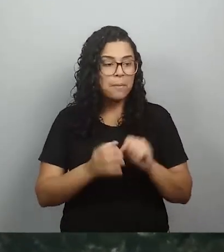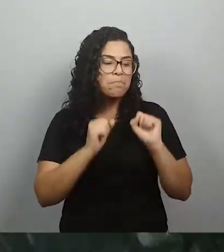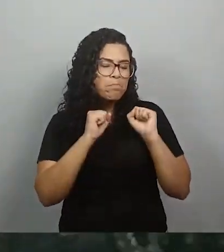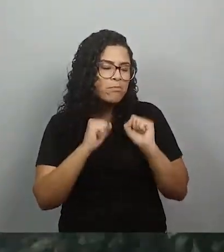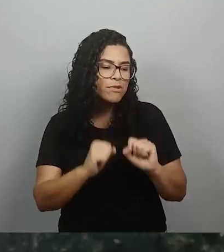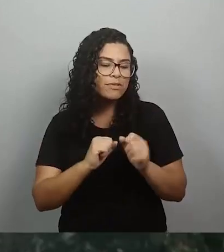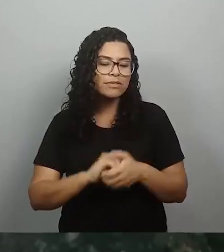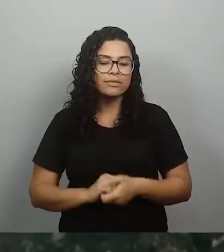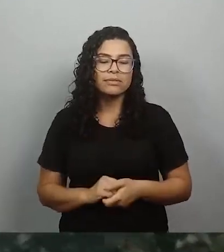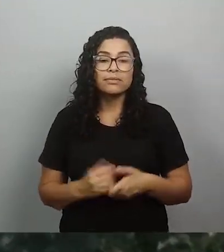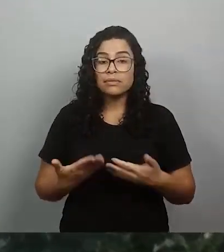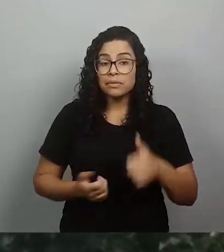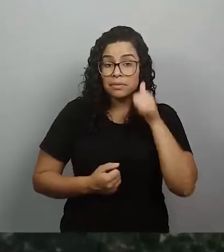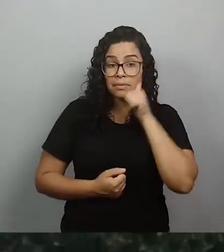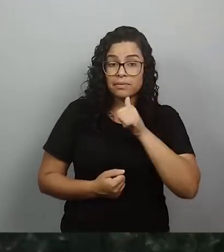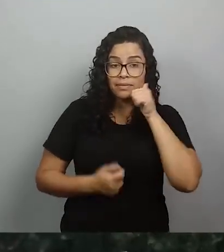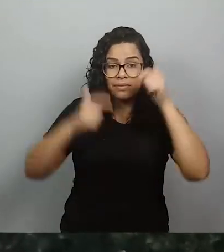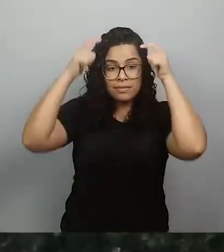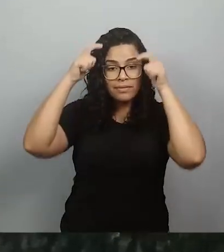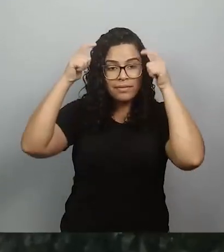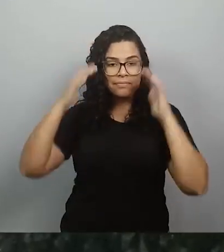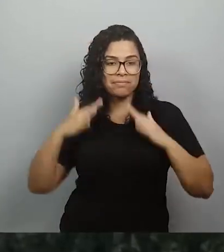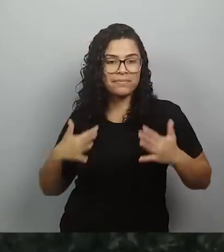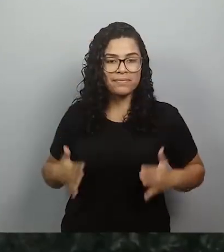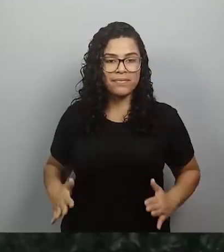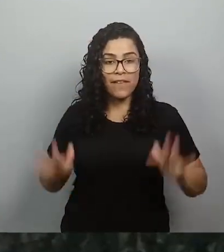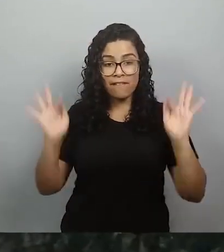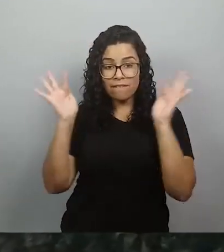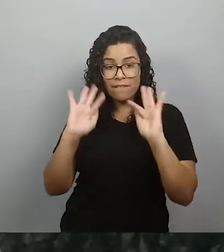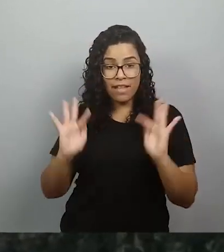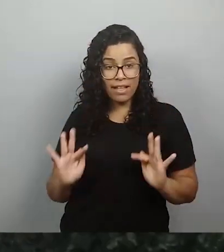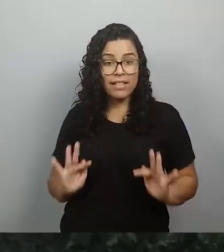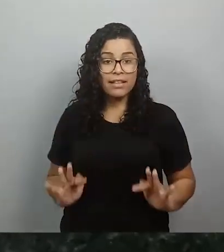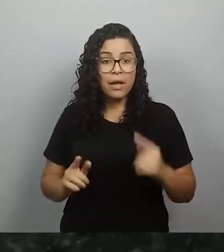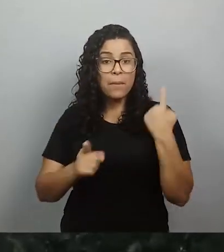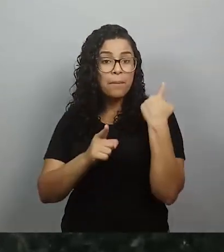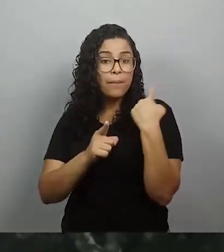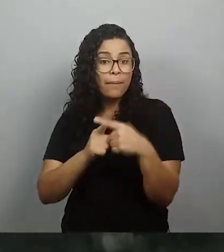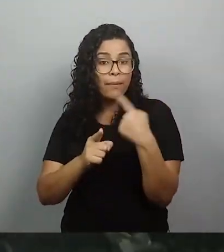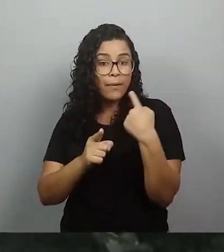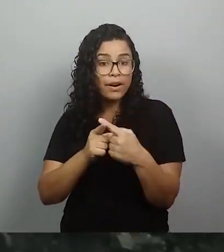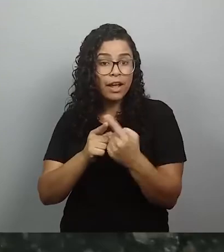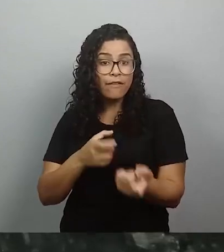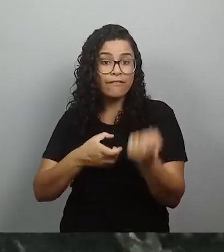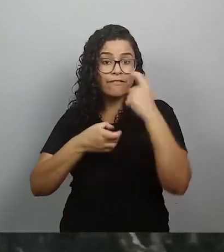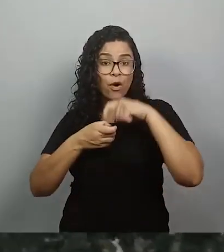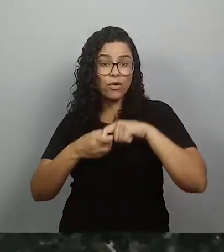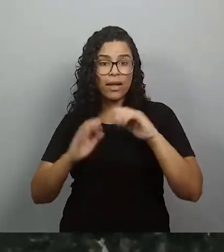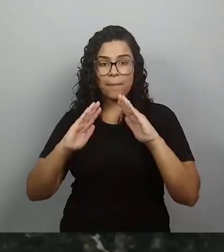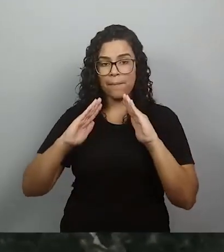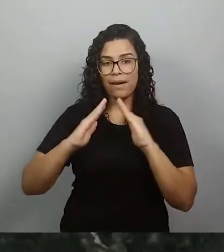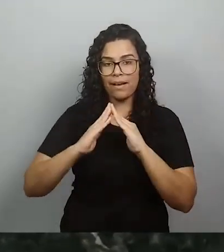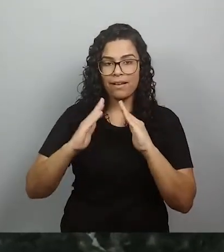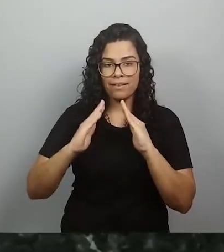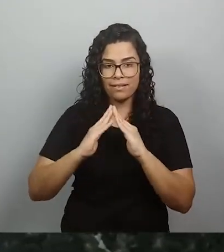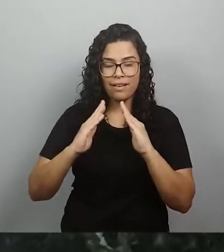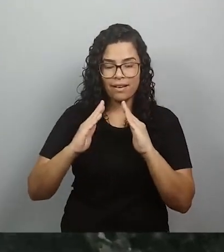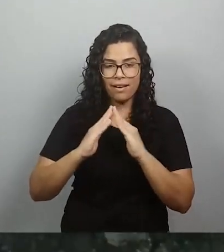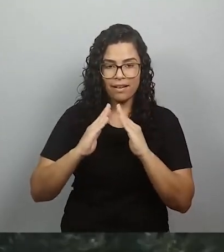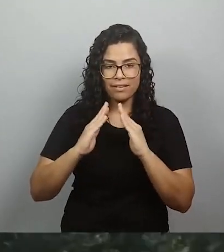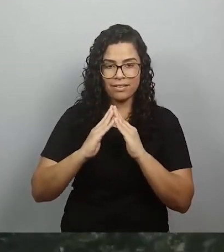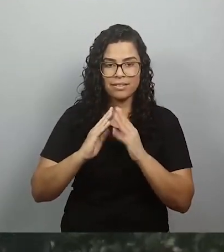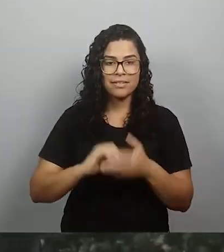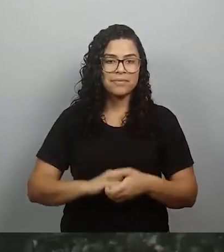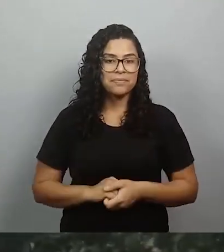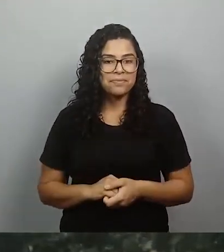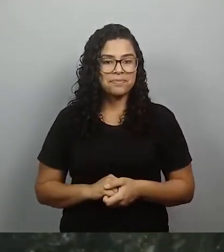Pode. A princesa ficou feliz porque ia voltar